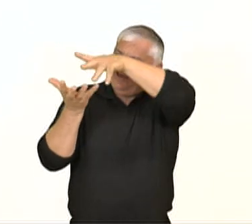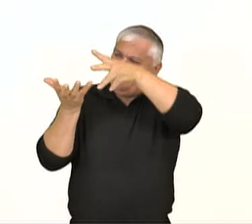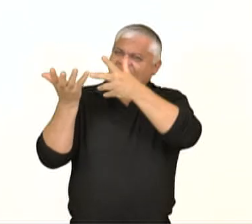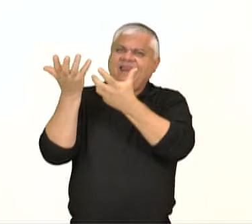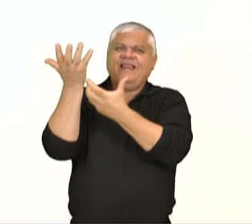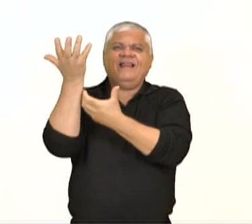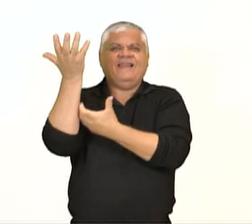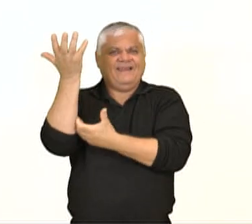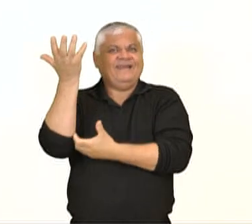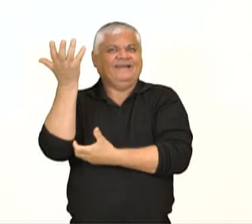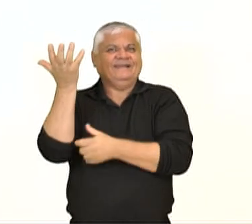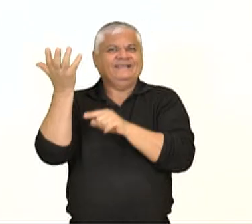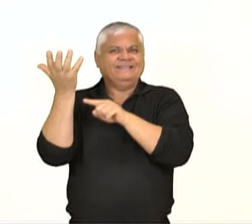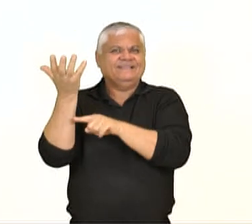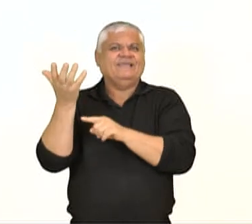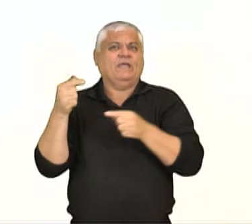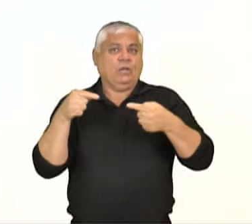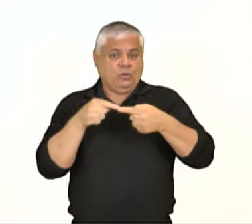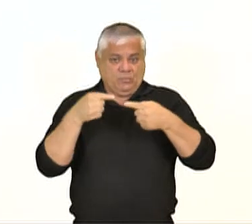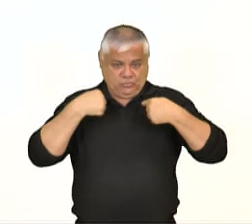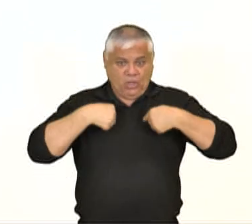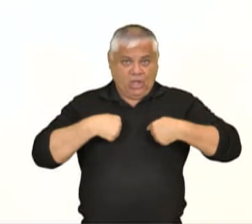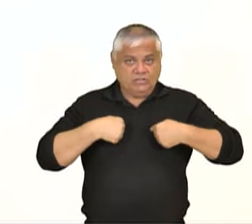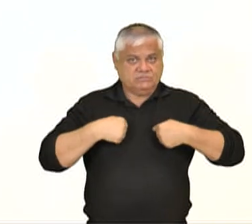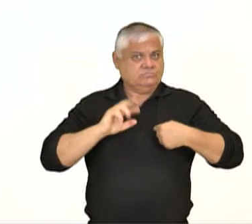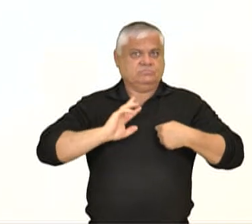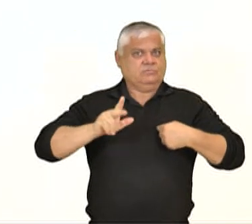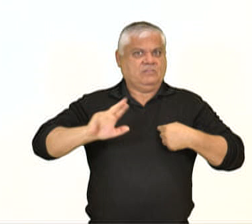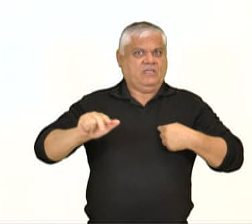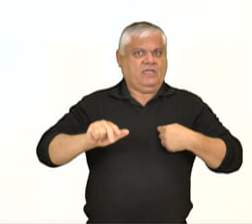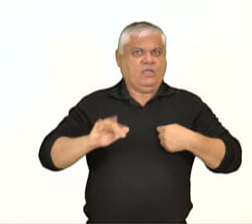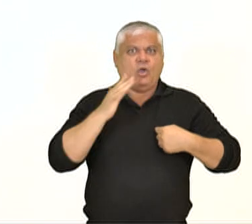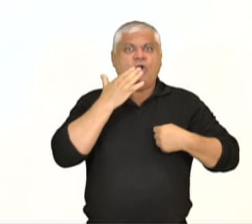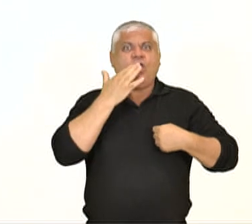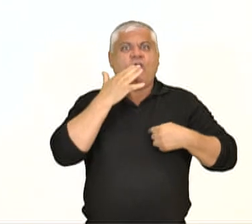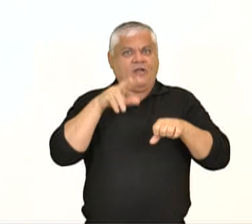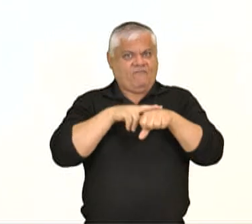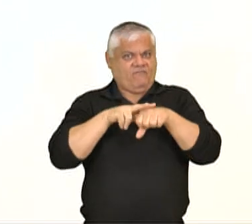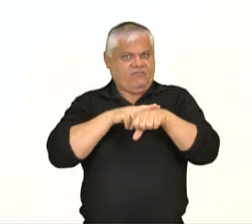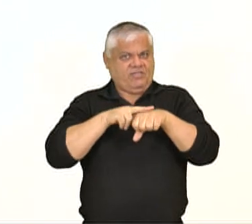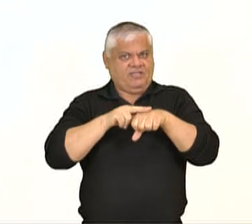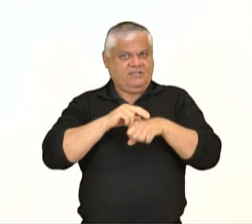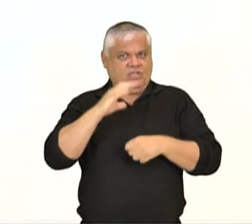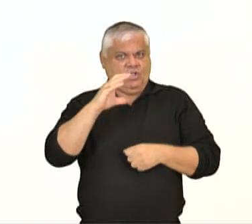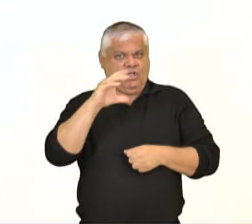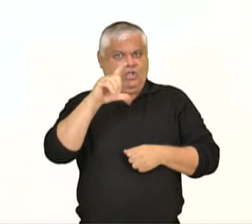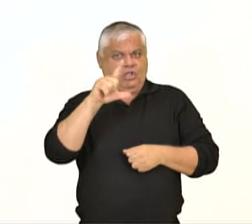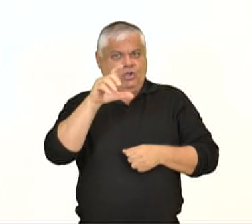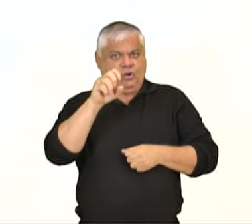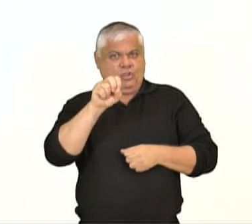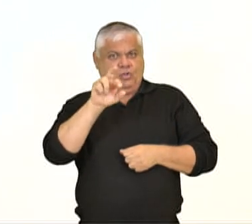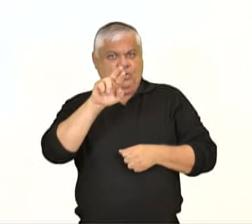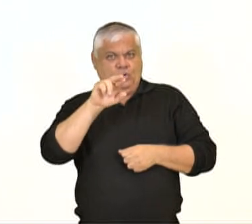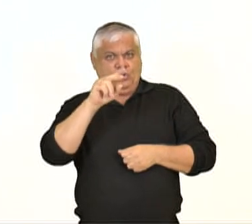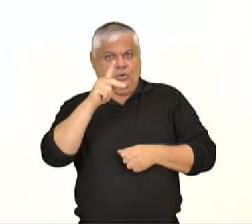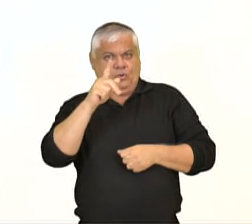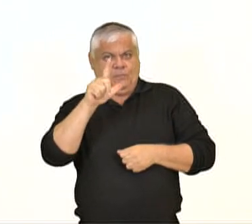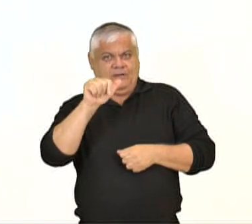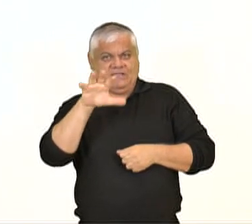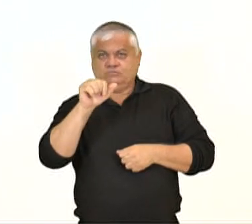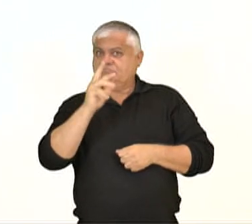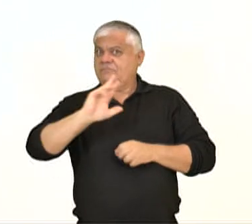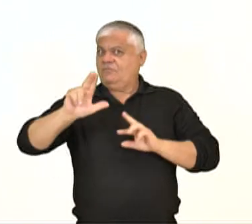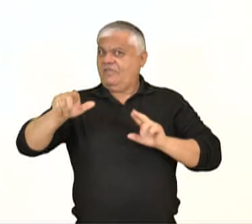humano? Nós não temos clorofila, nós não temos cloroplastos, mas nós temos outras